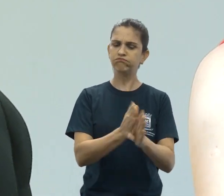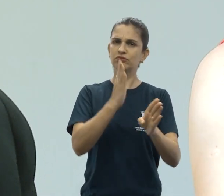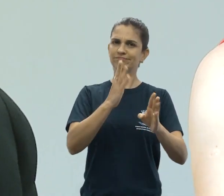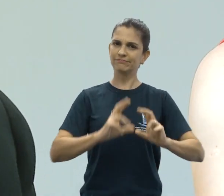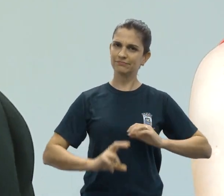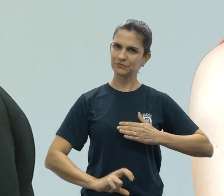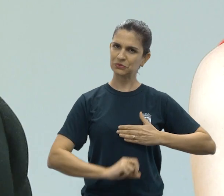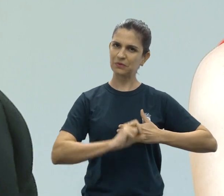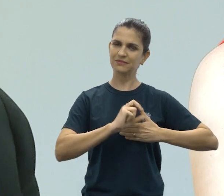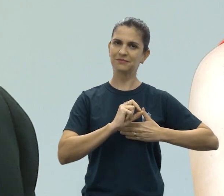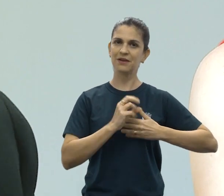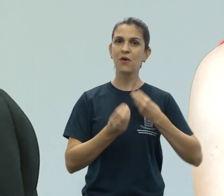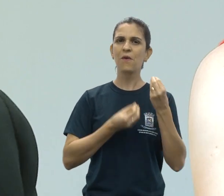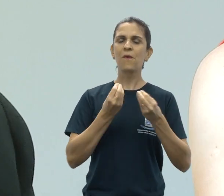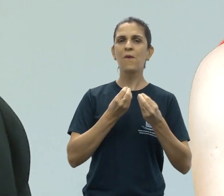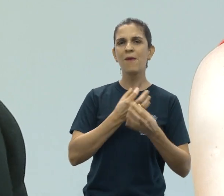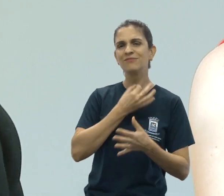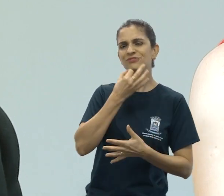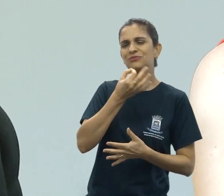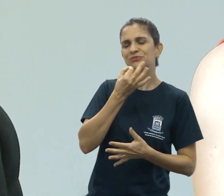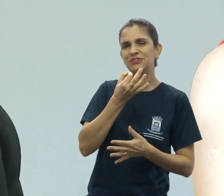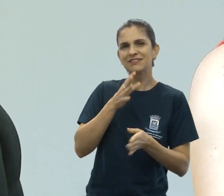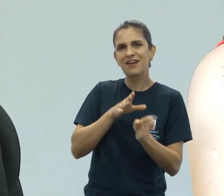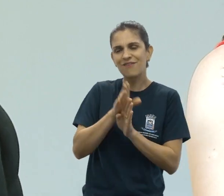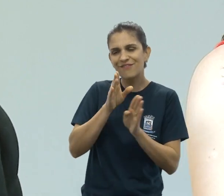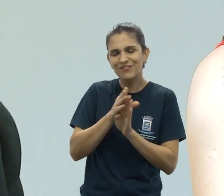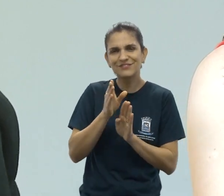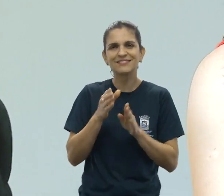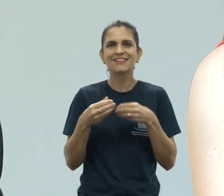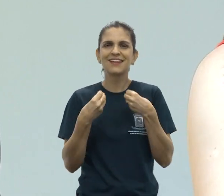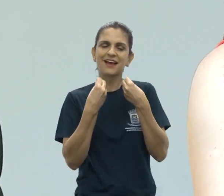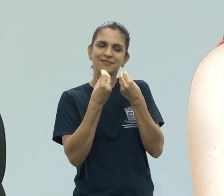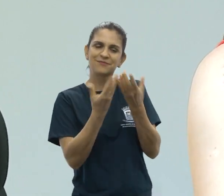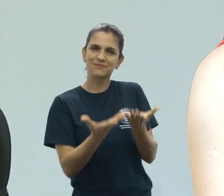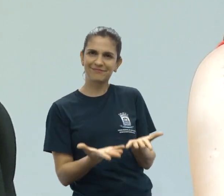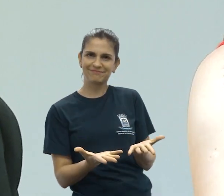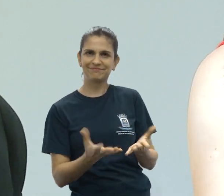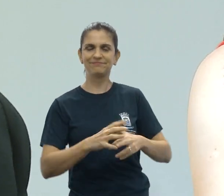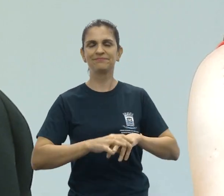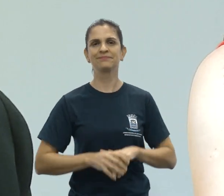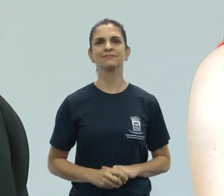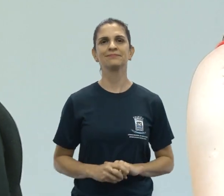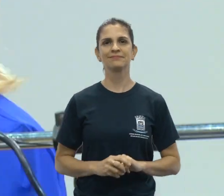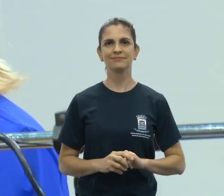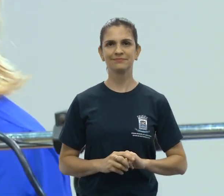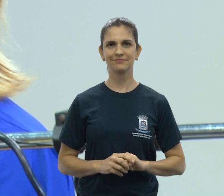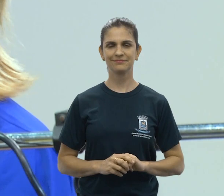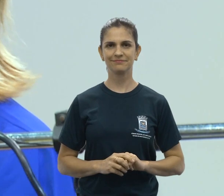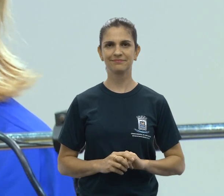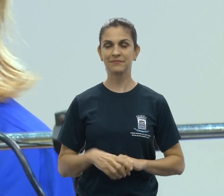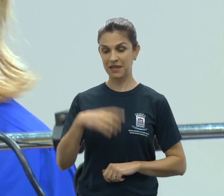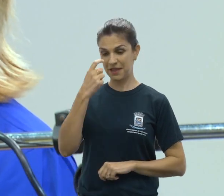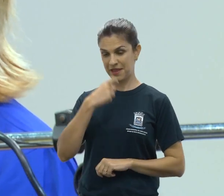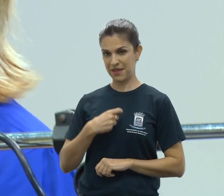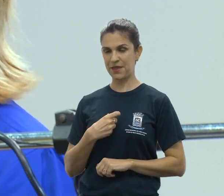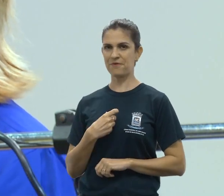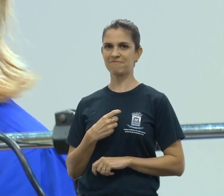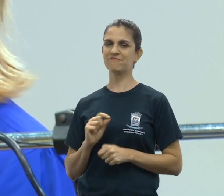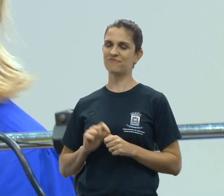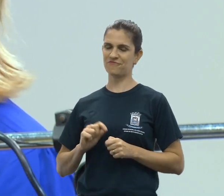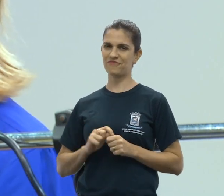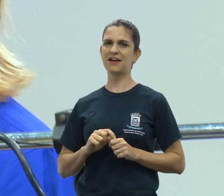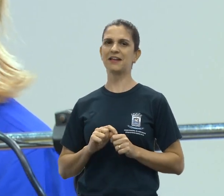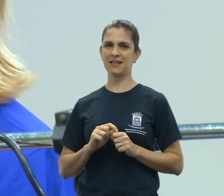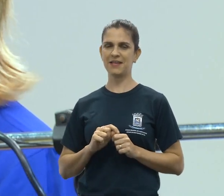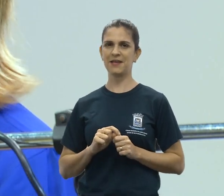que você, que dica que você pode dar para ela nesse momento? Se fosse assim comigo agora, o que você ia me falar? Olha, eu